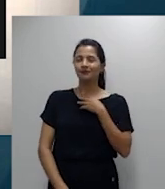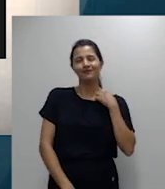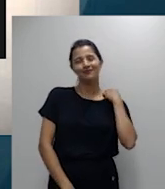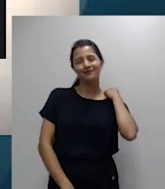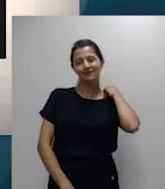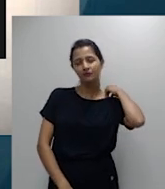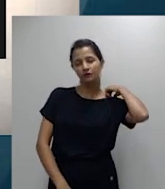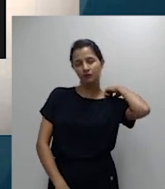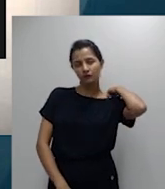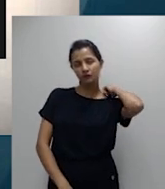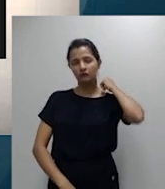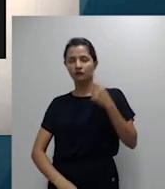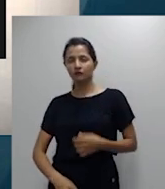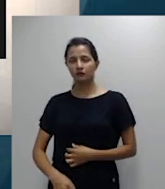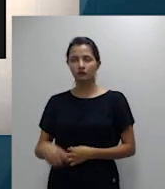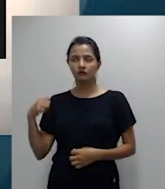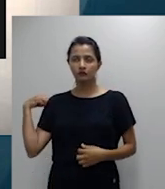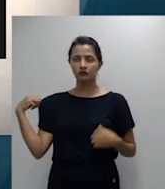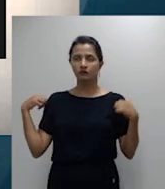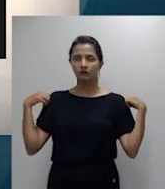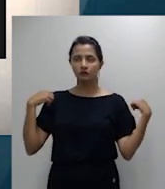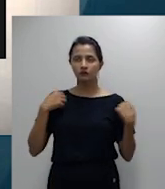E aí